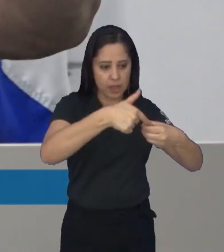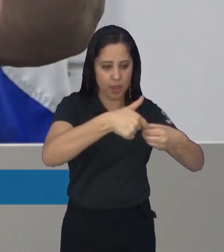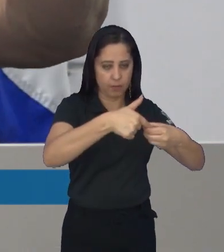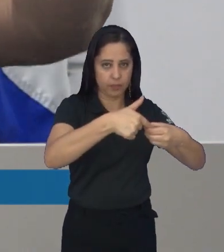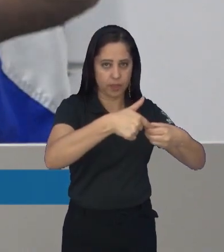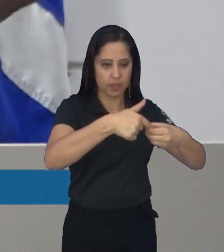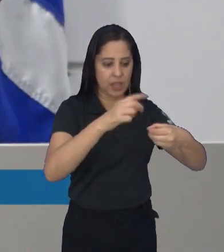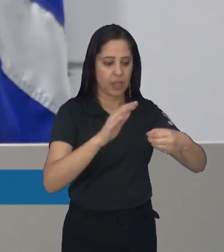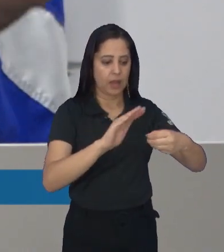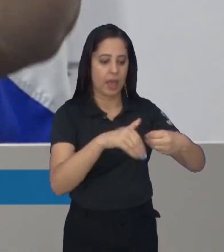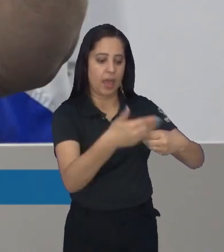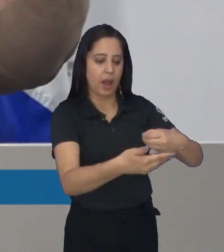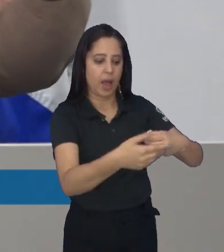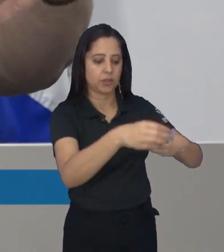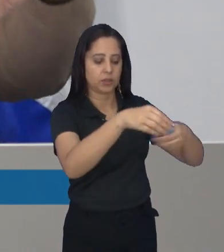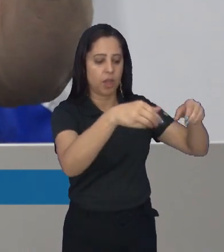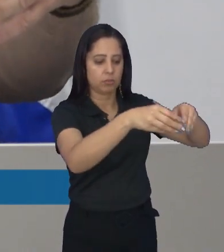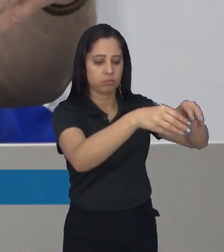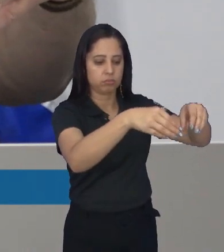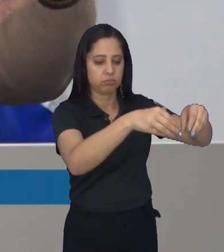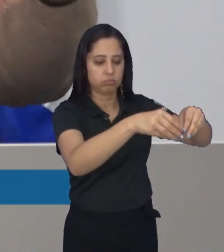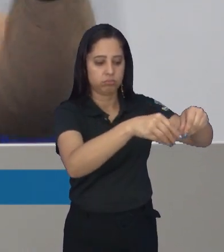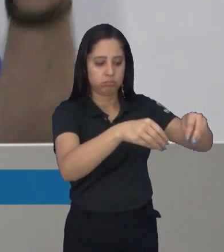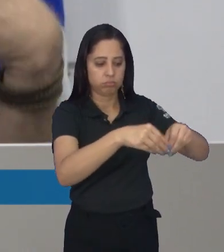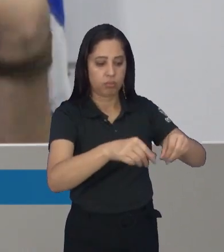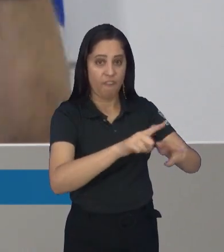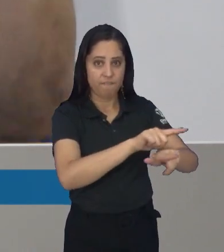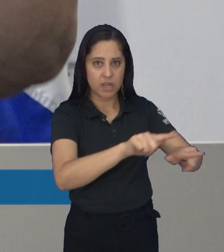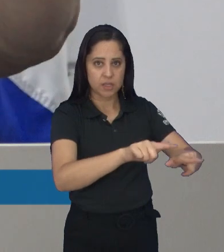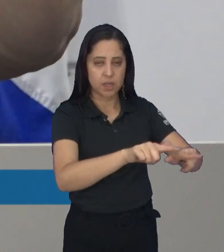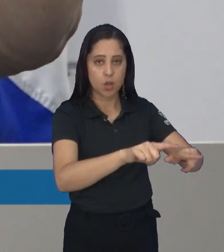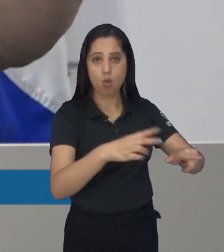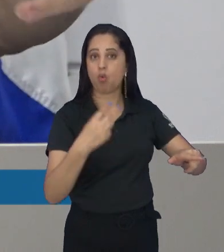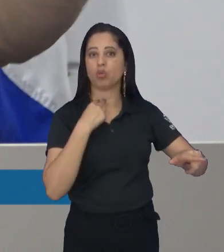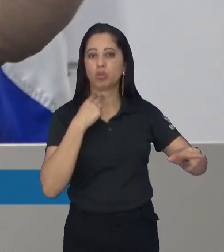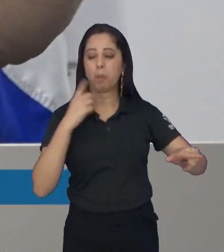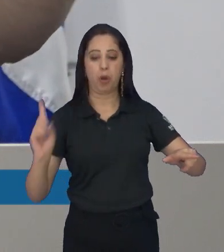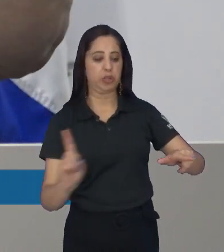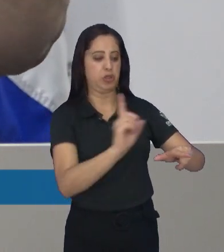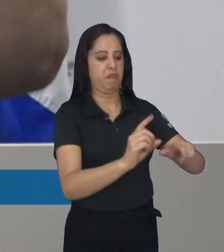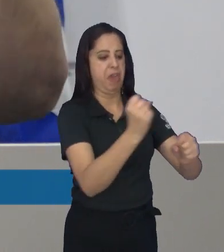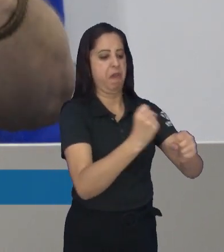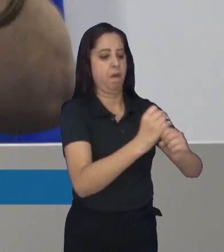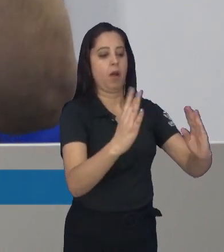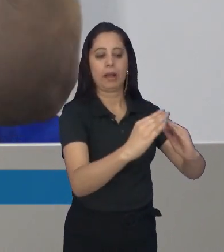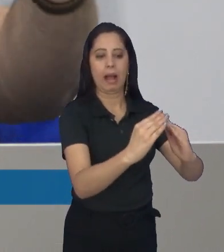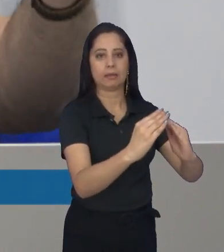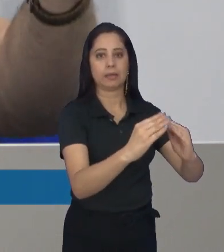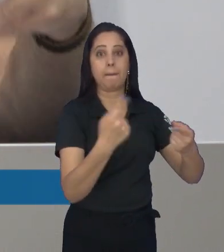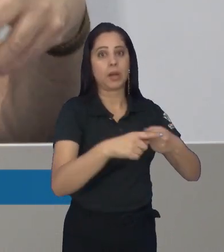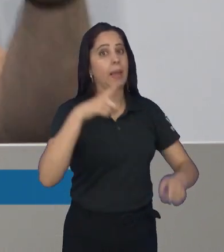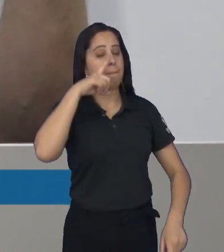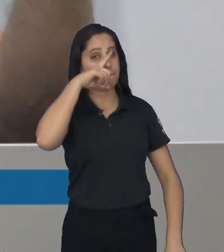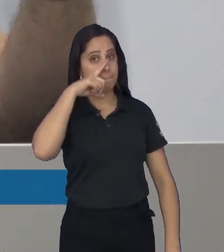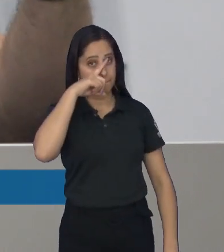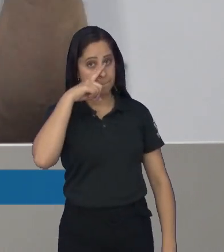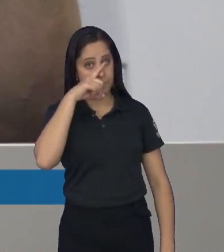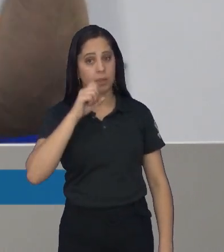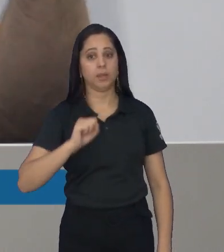risco que essa tese fala tá contido intramouros dentro da Revap assim mesmo a gente pois um zoneamento de ca